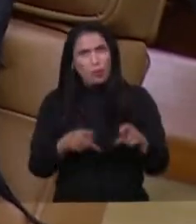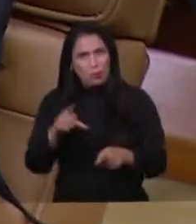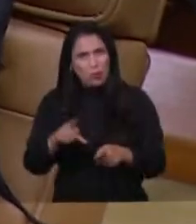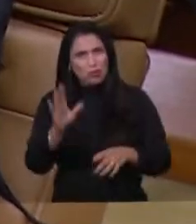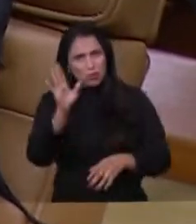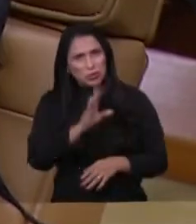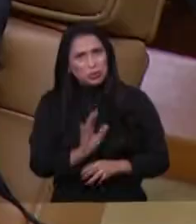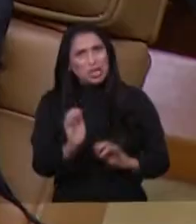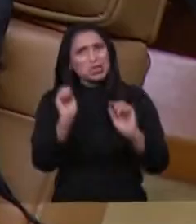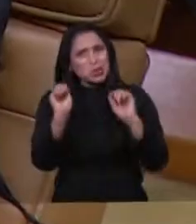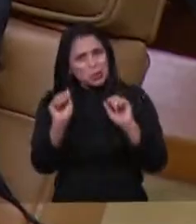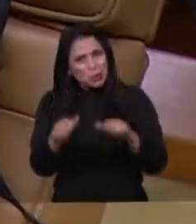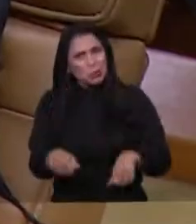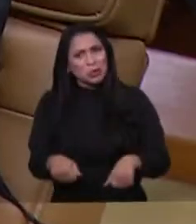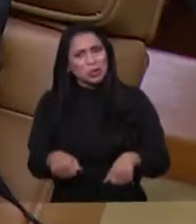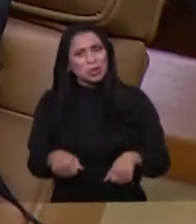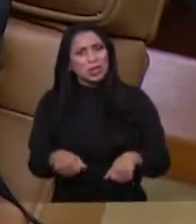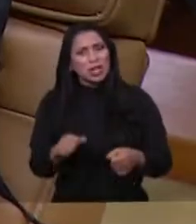a capacidade